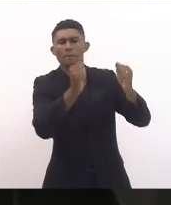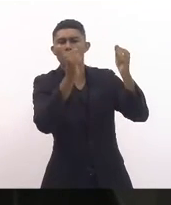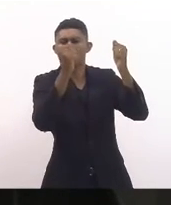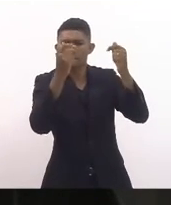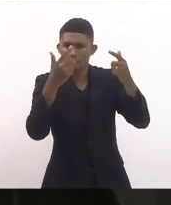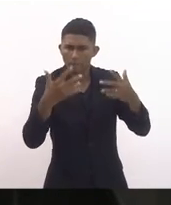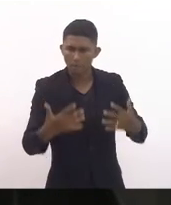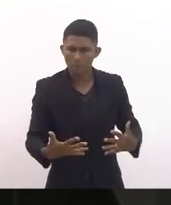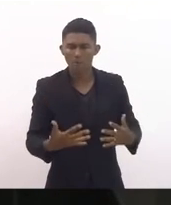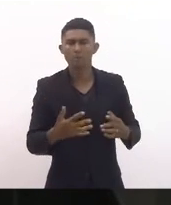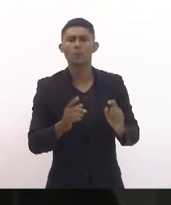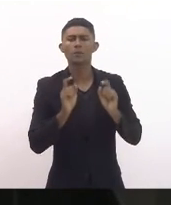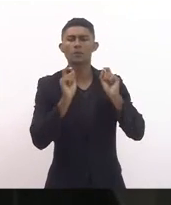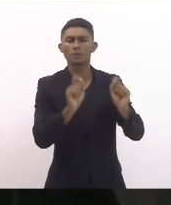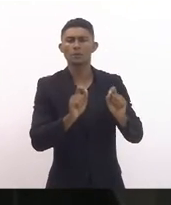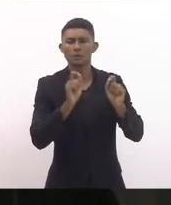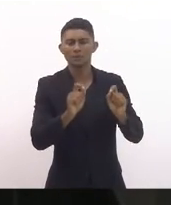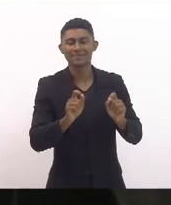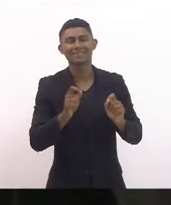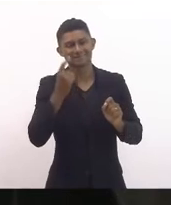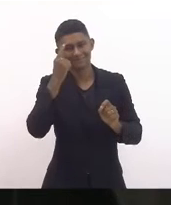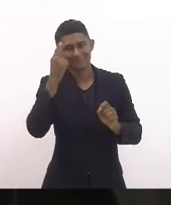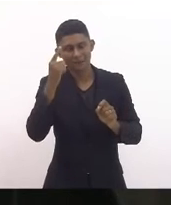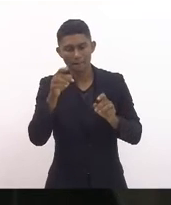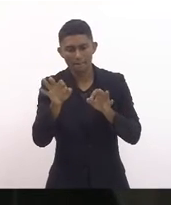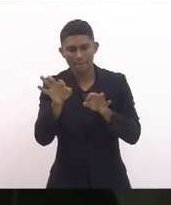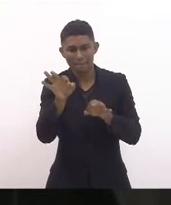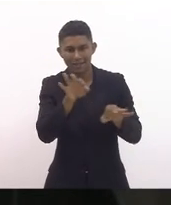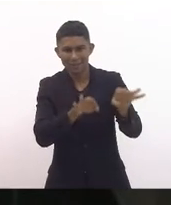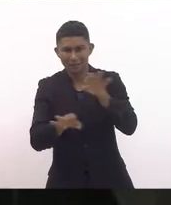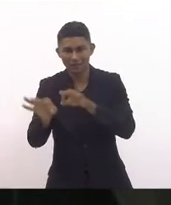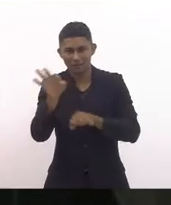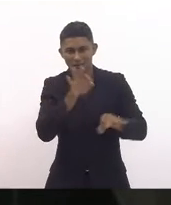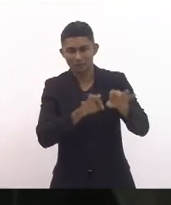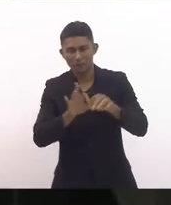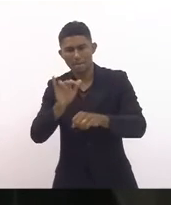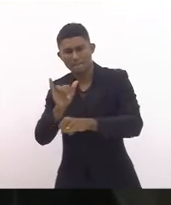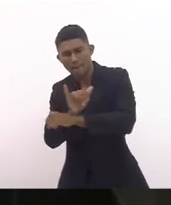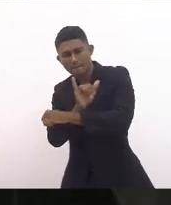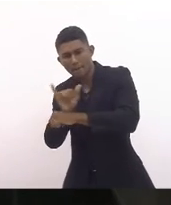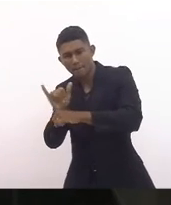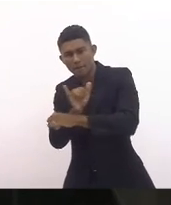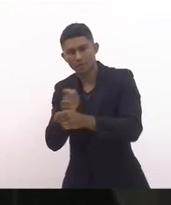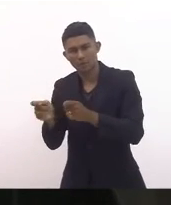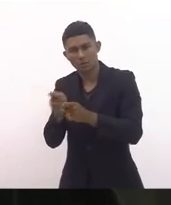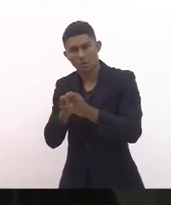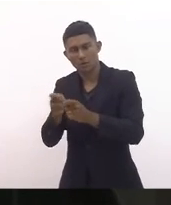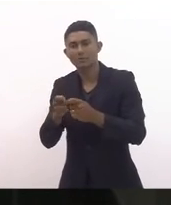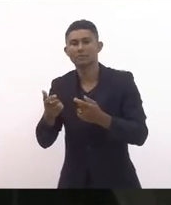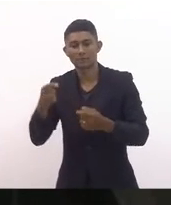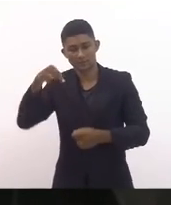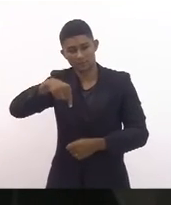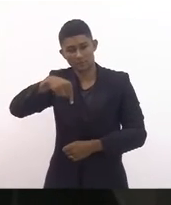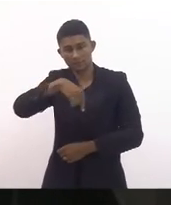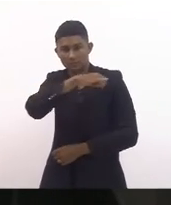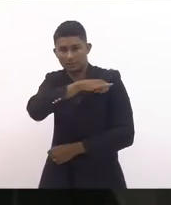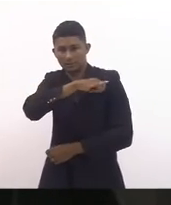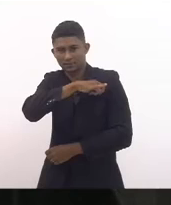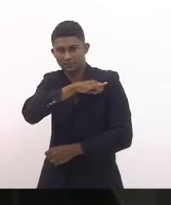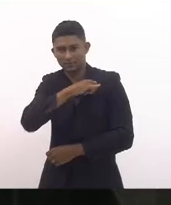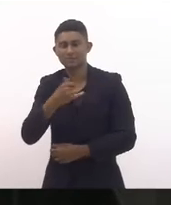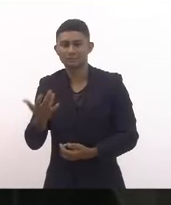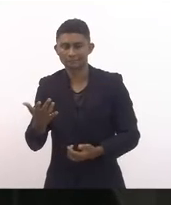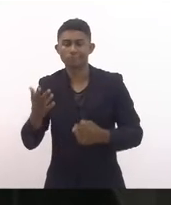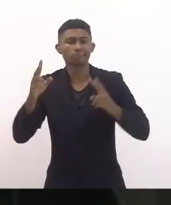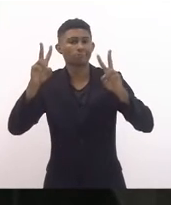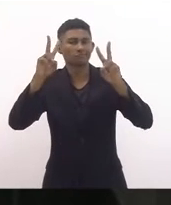entre outros aspectos mas sobre a questão do planejamento estratégico de cunho econômico e social do Estado do Rio de Janeiro